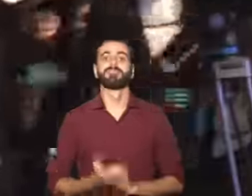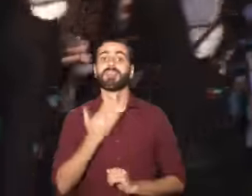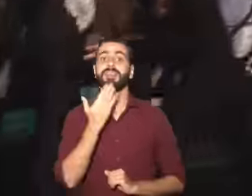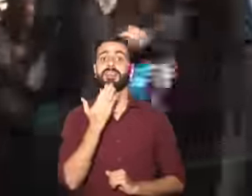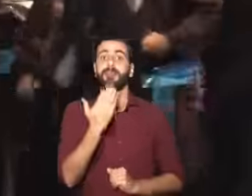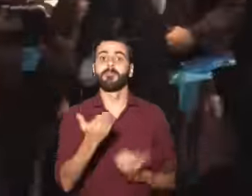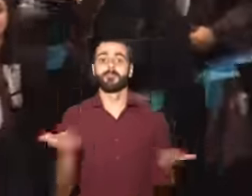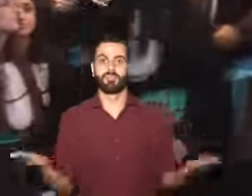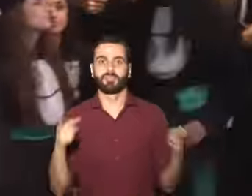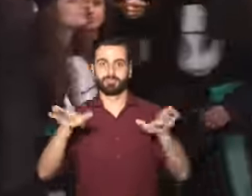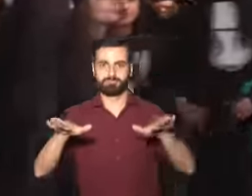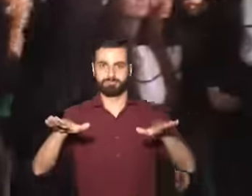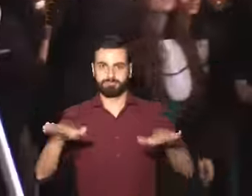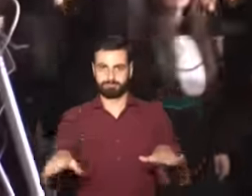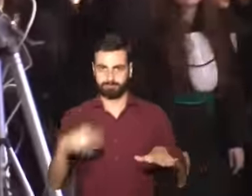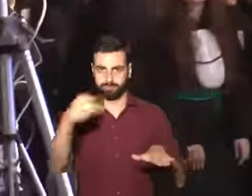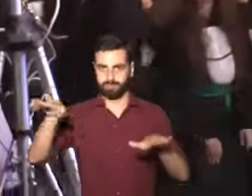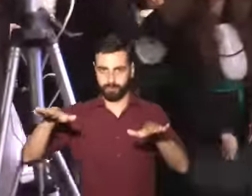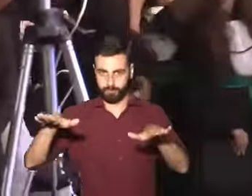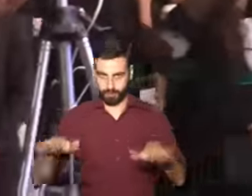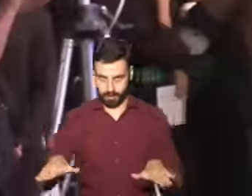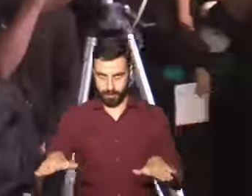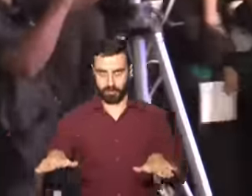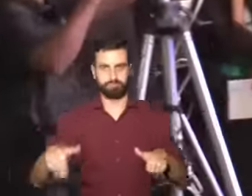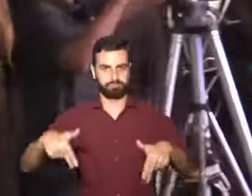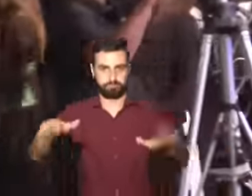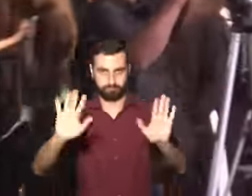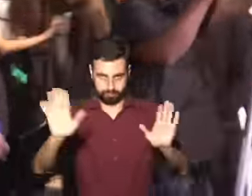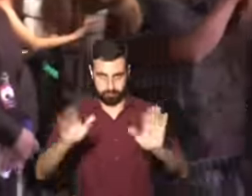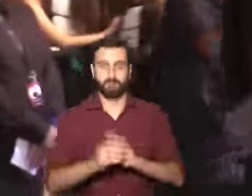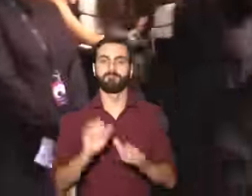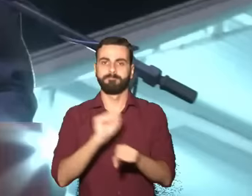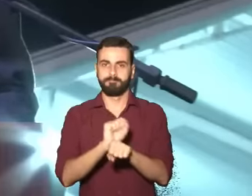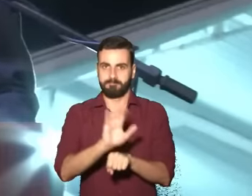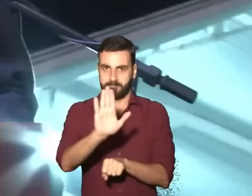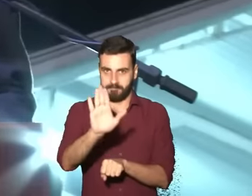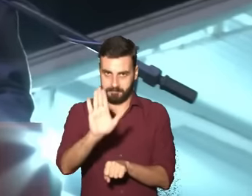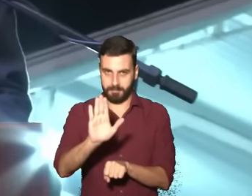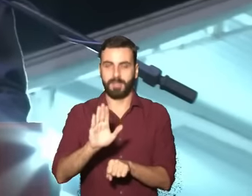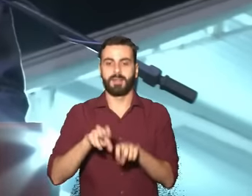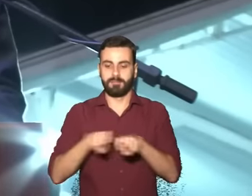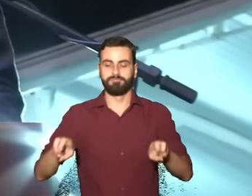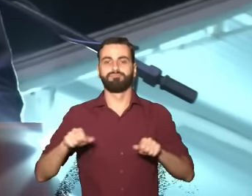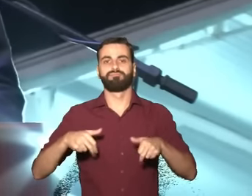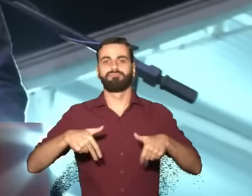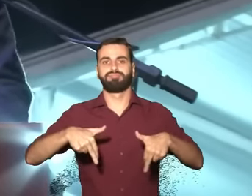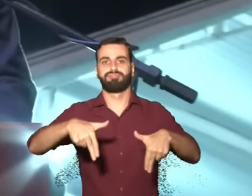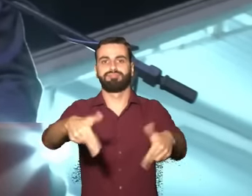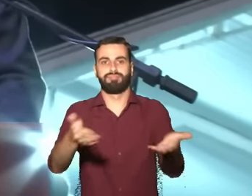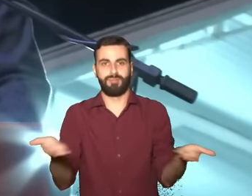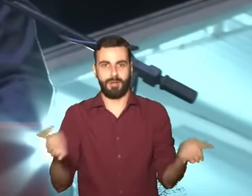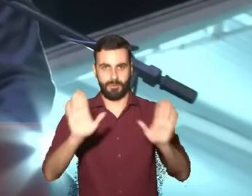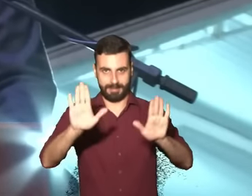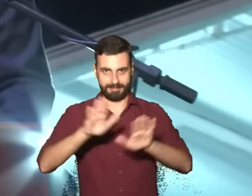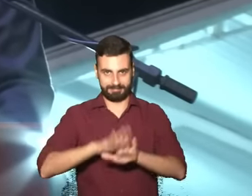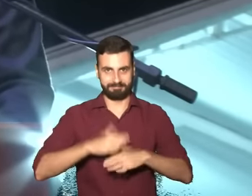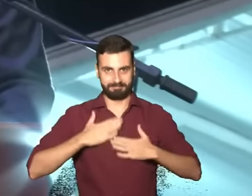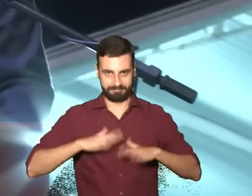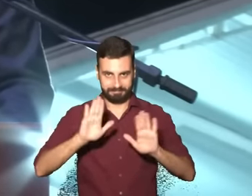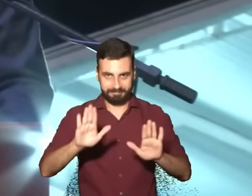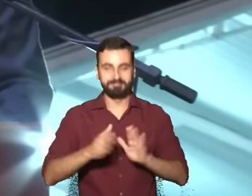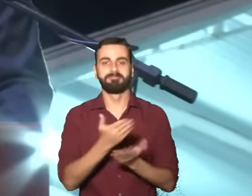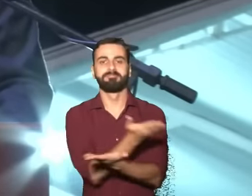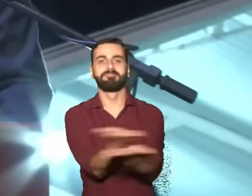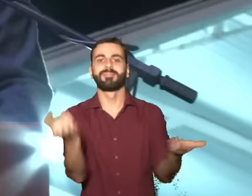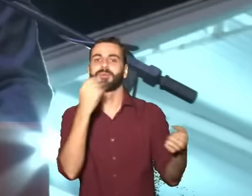Solicitamos que permaneçam em seus lugares até a completa saída das autoridades da mesa. Tenham